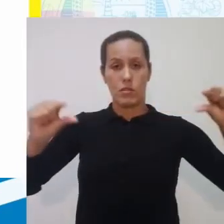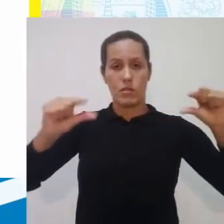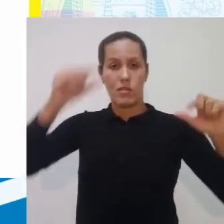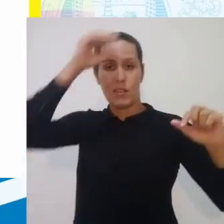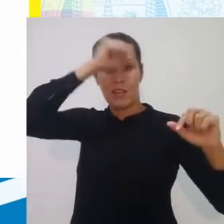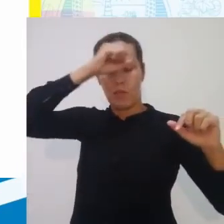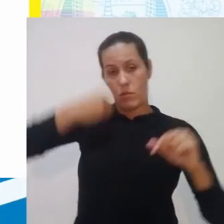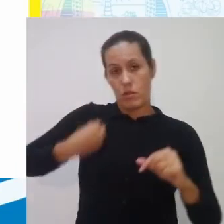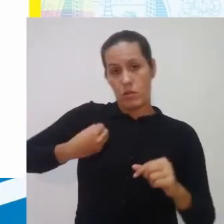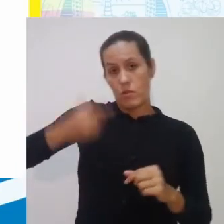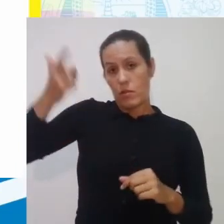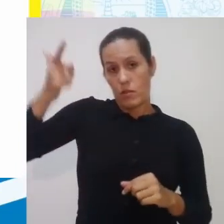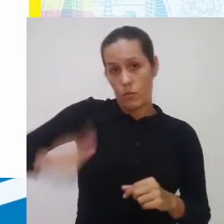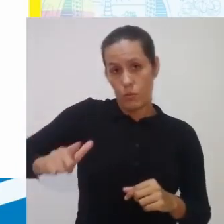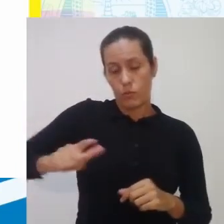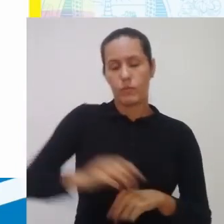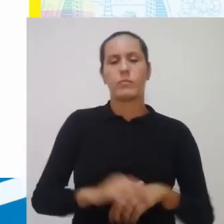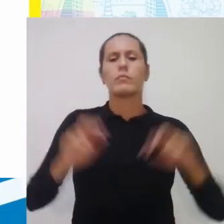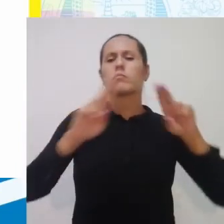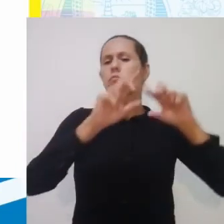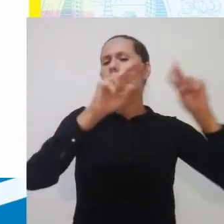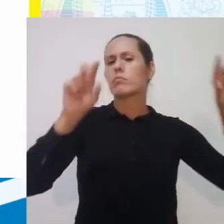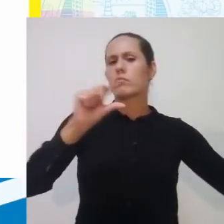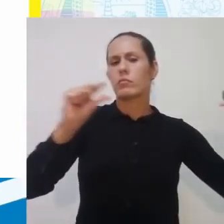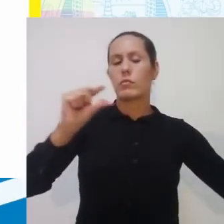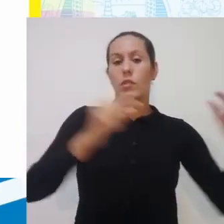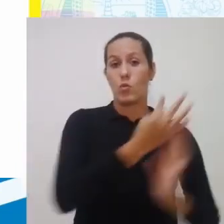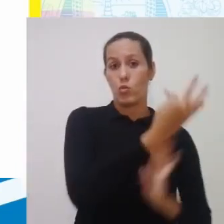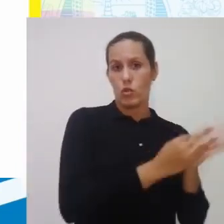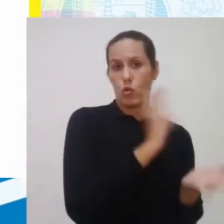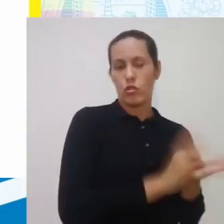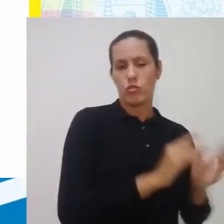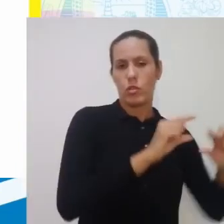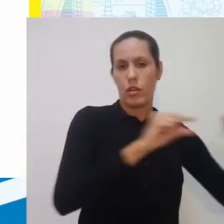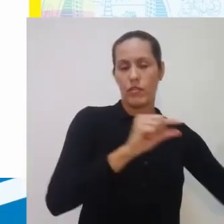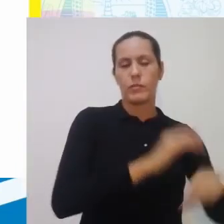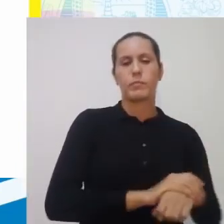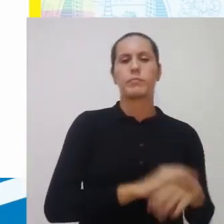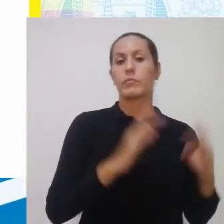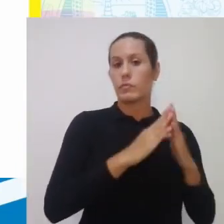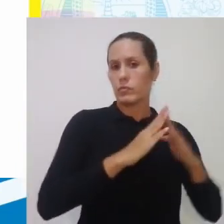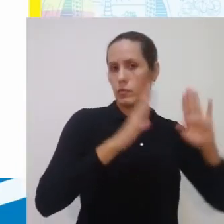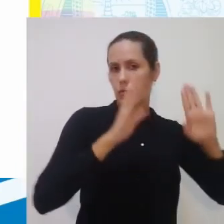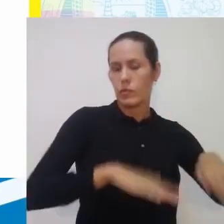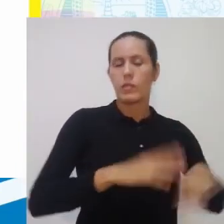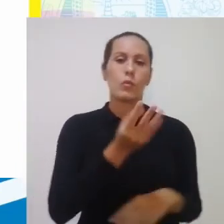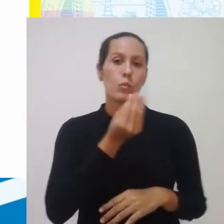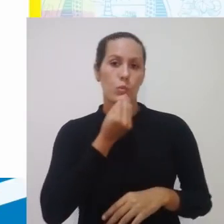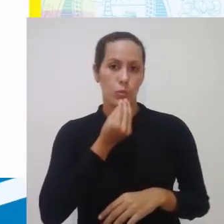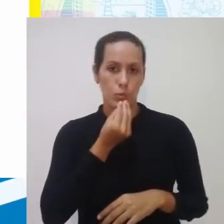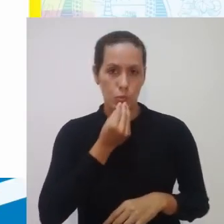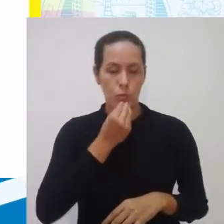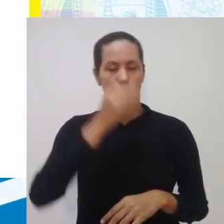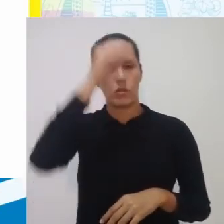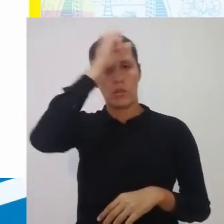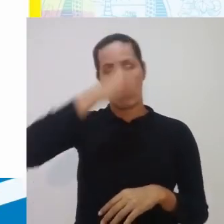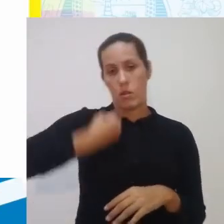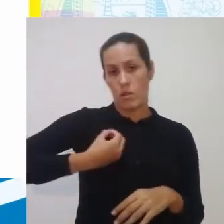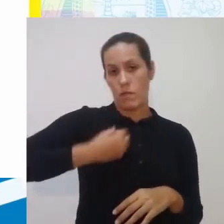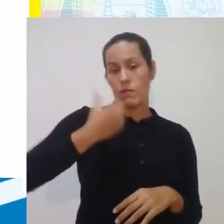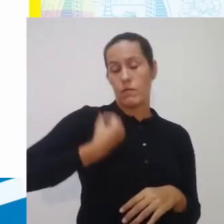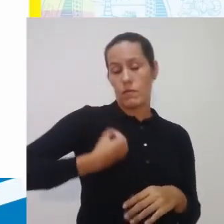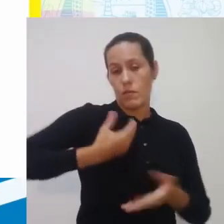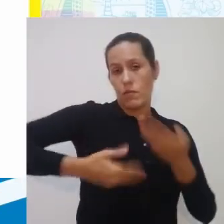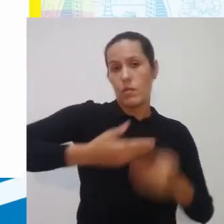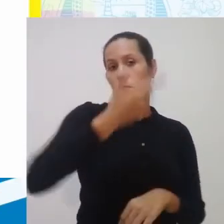a conviver, que é usada inclusive entre aspas. No texto original aparece da seguinte forma: ficar em casa é a oportunidade